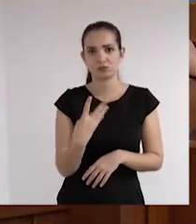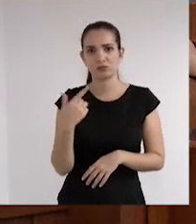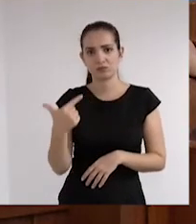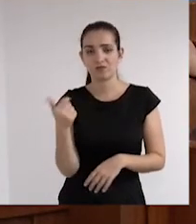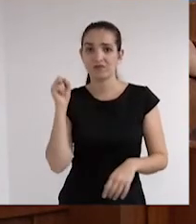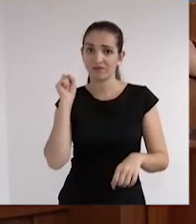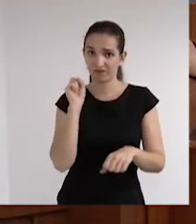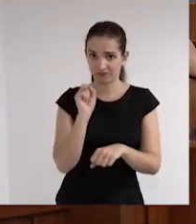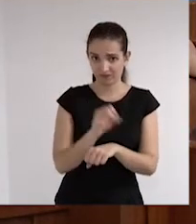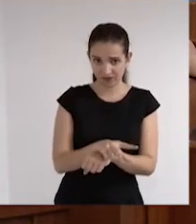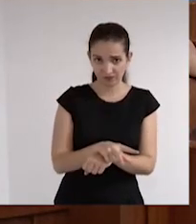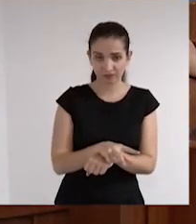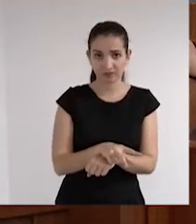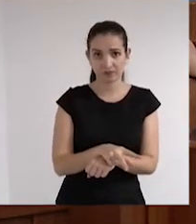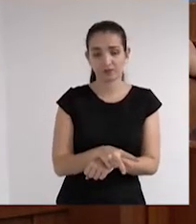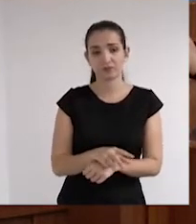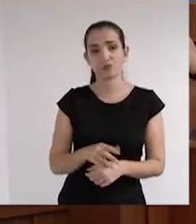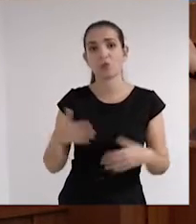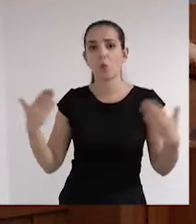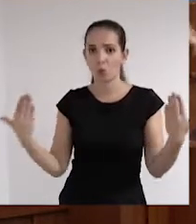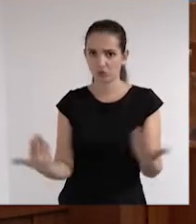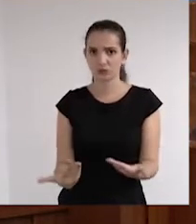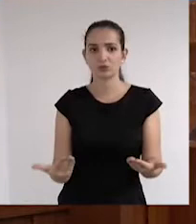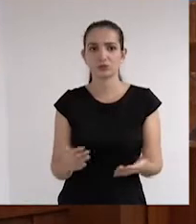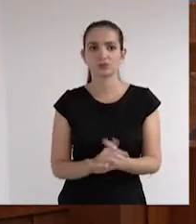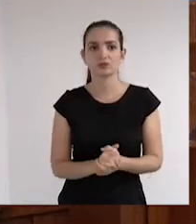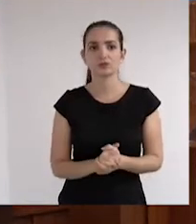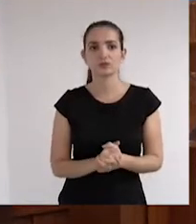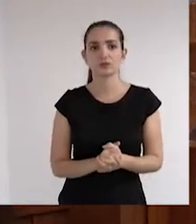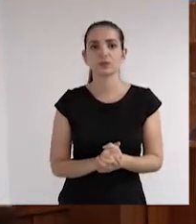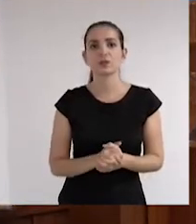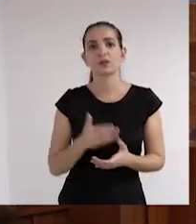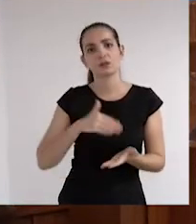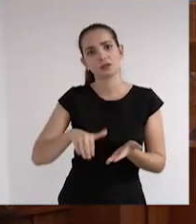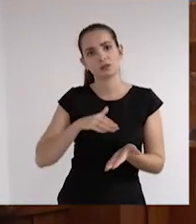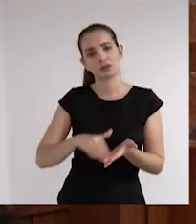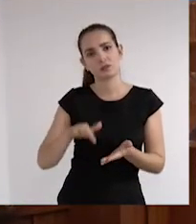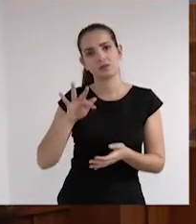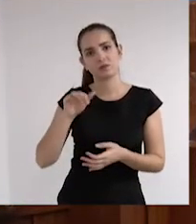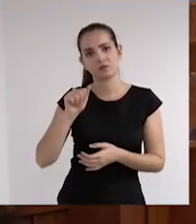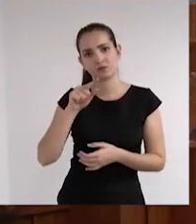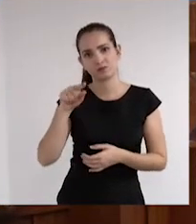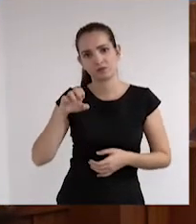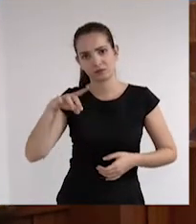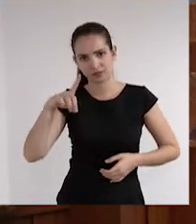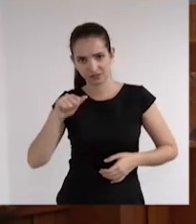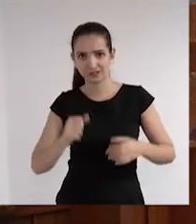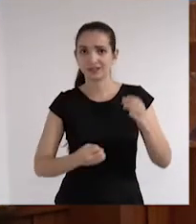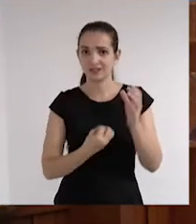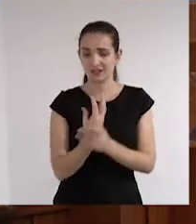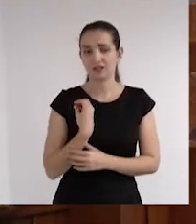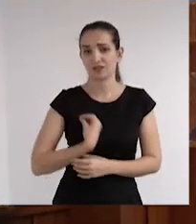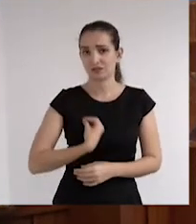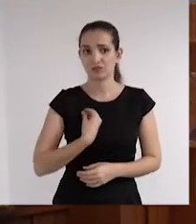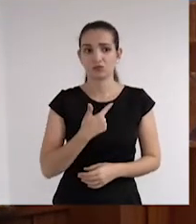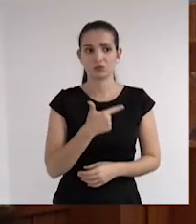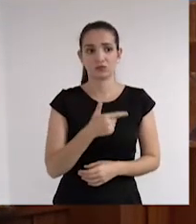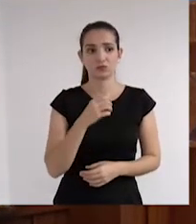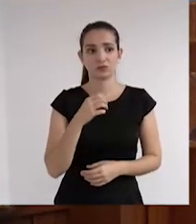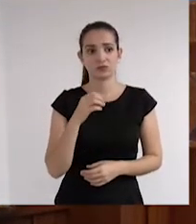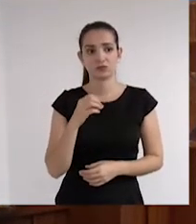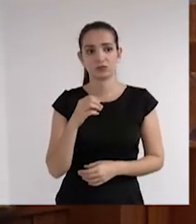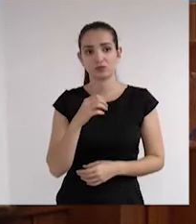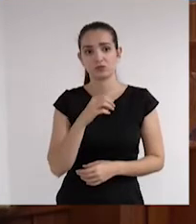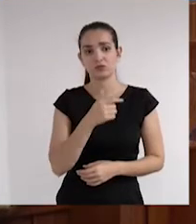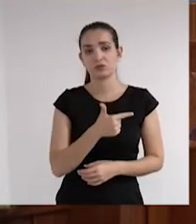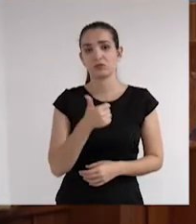242 cargos hoje na estrutura da Secretaria de Fazenda criados, existentes, 213 ocupados